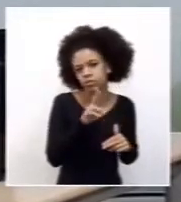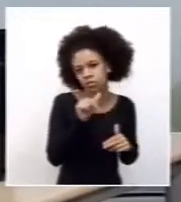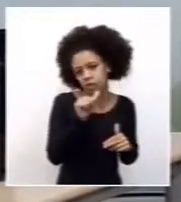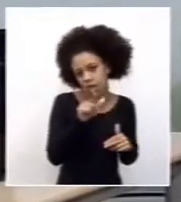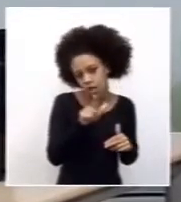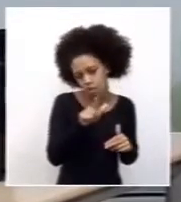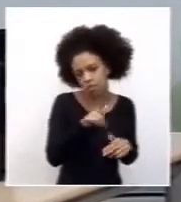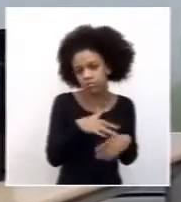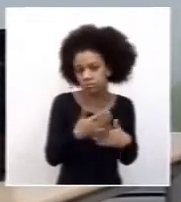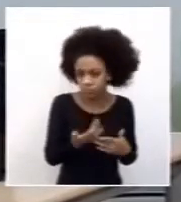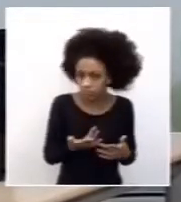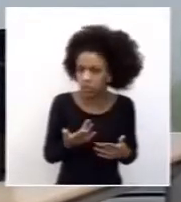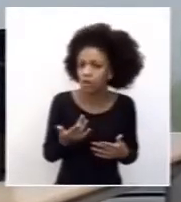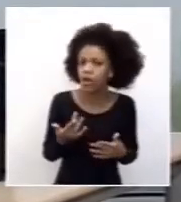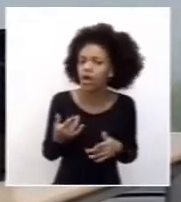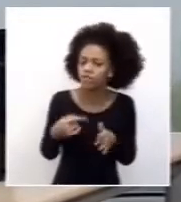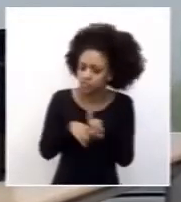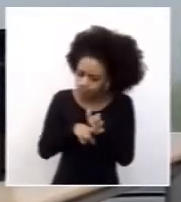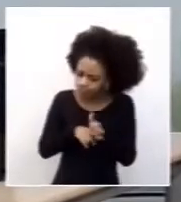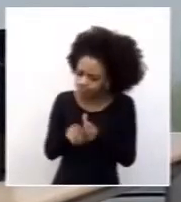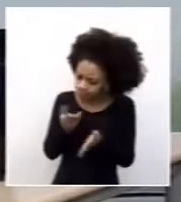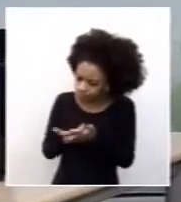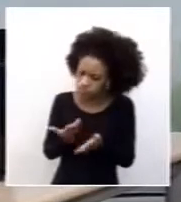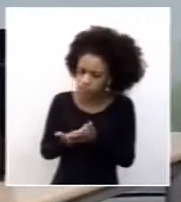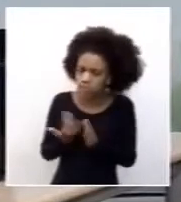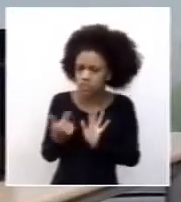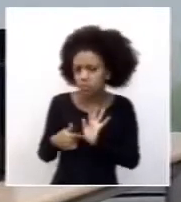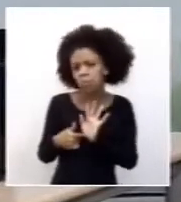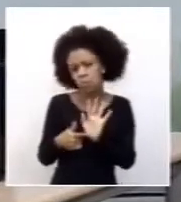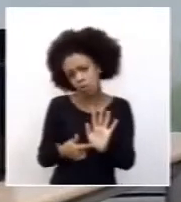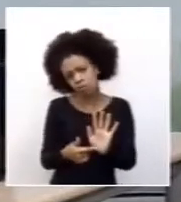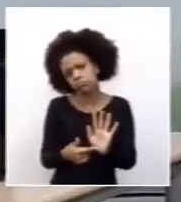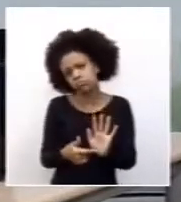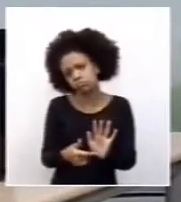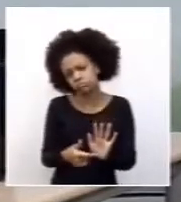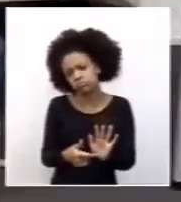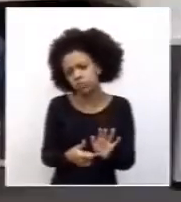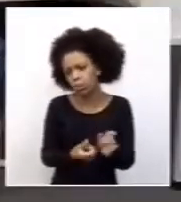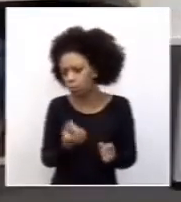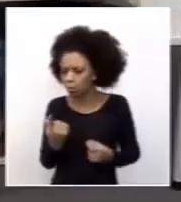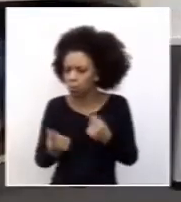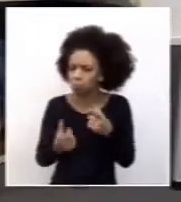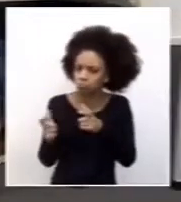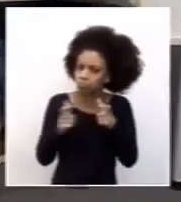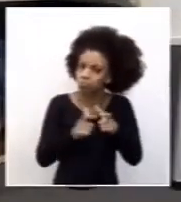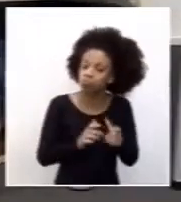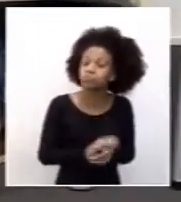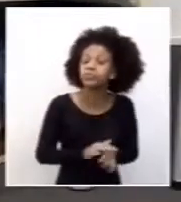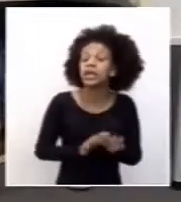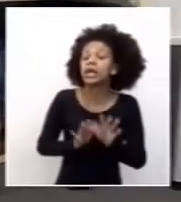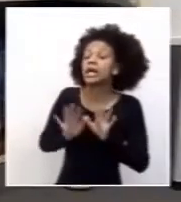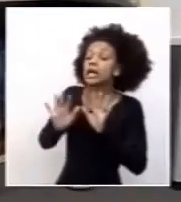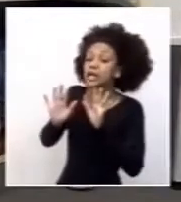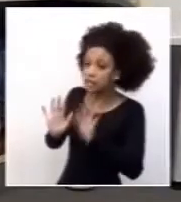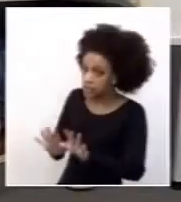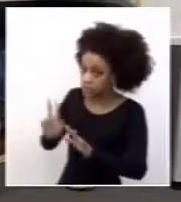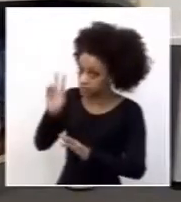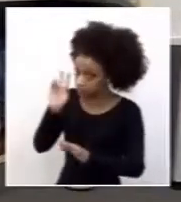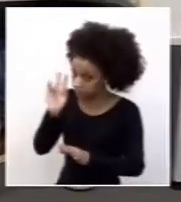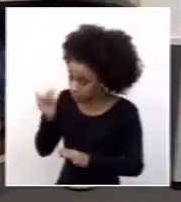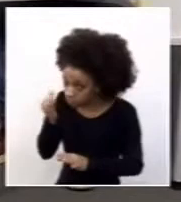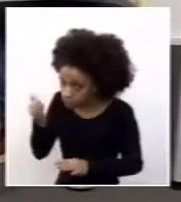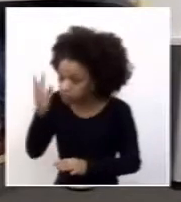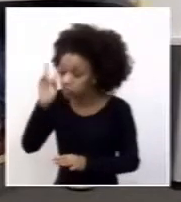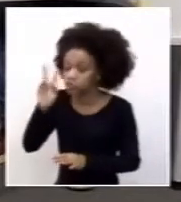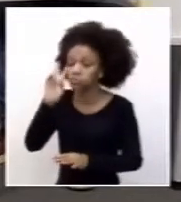muitas potencialidades desses ambientes virtuais, né, dessas salas aqui. Muito bom. É importante lembrar que na ATPC da semana